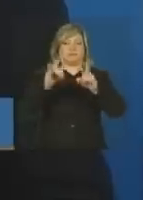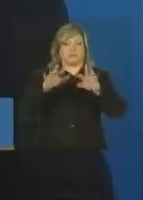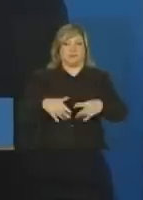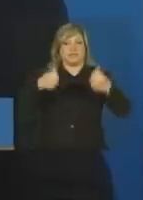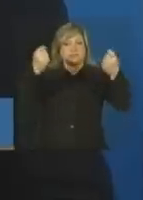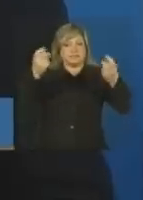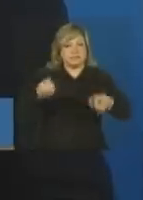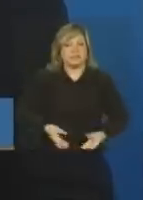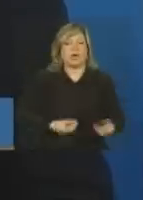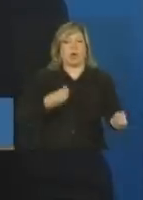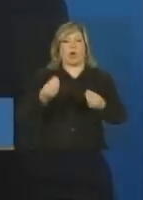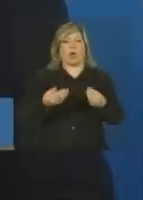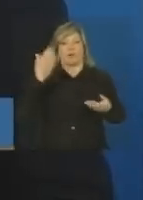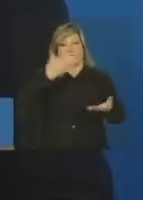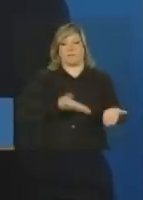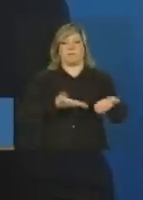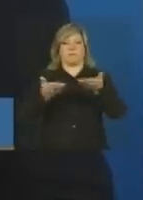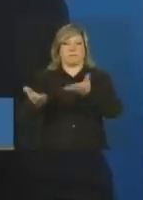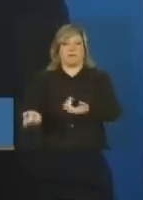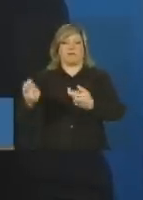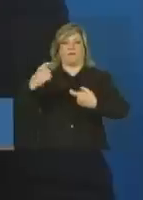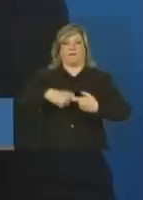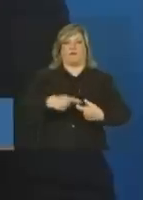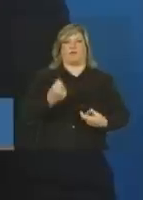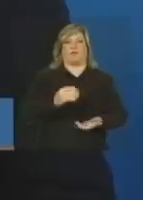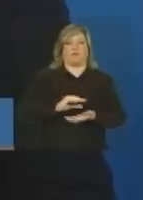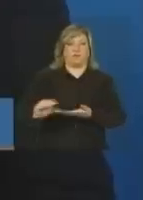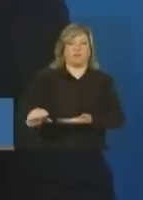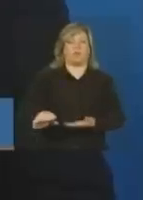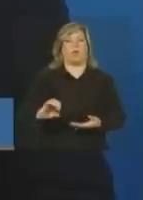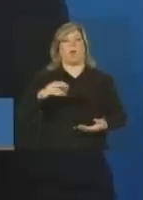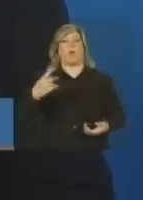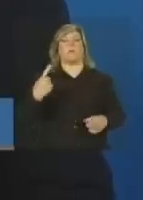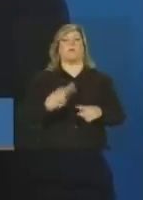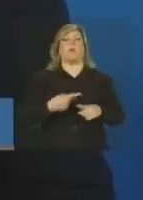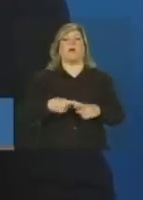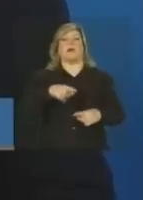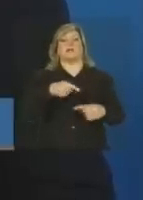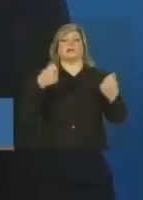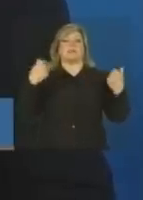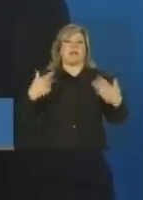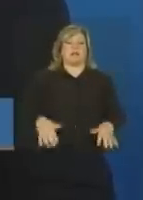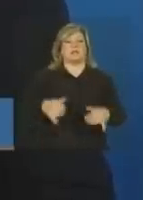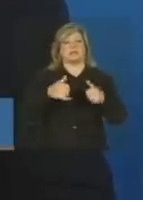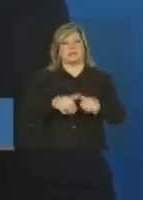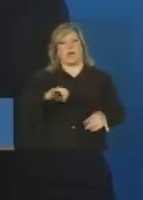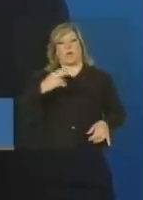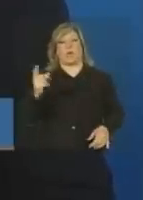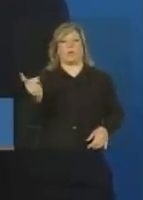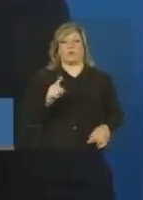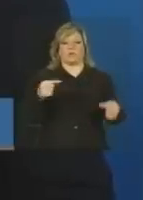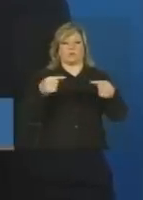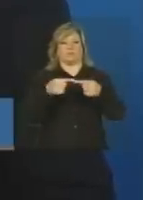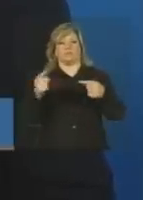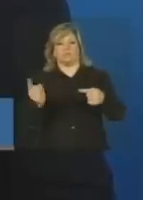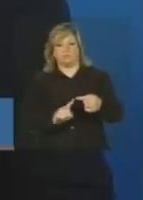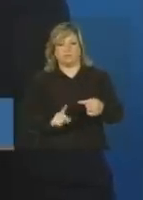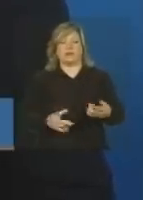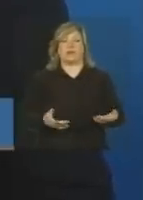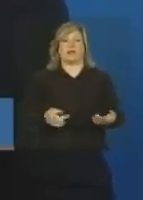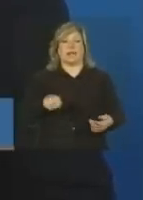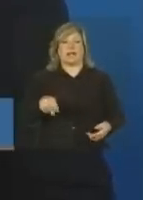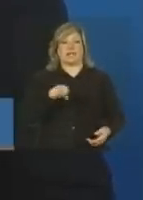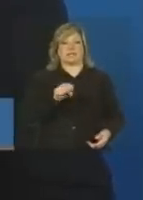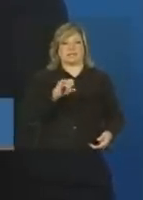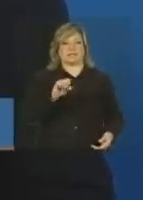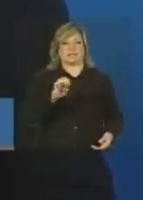da devolução dos recursos ou com a justificativa do porquê que aquele gasto está ou não em desacordo, e o